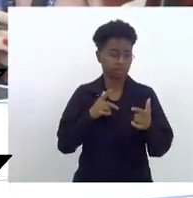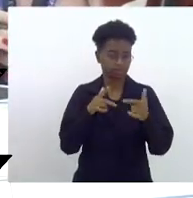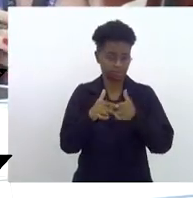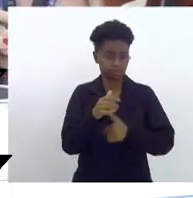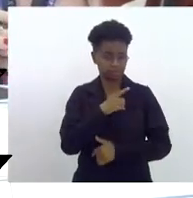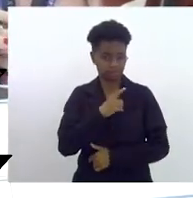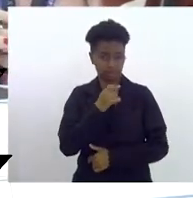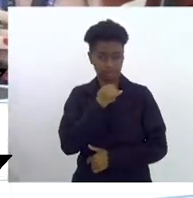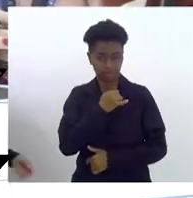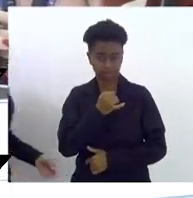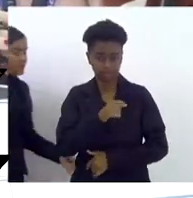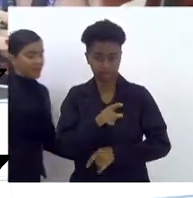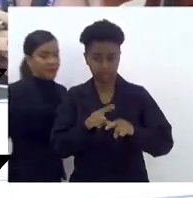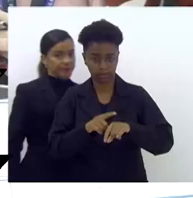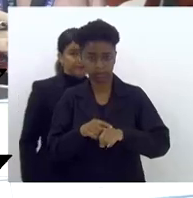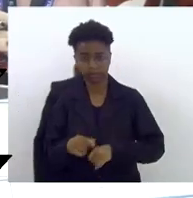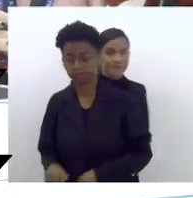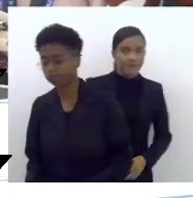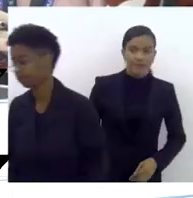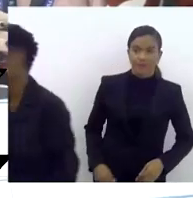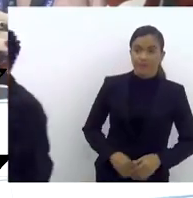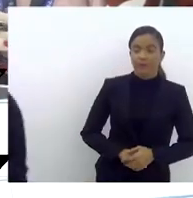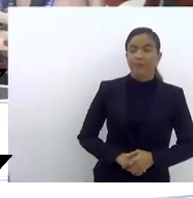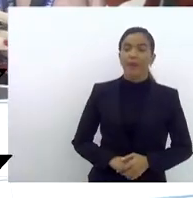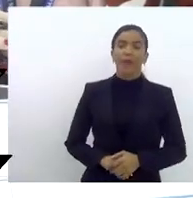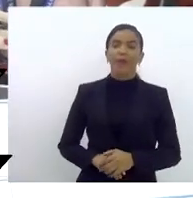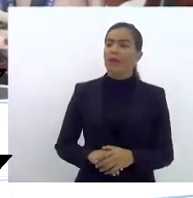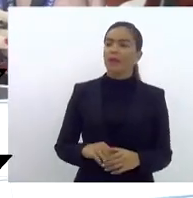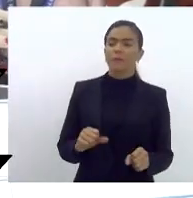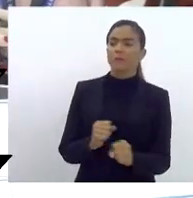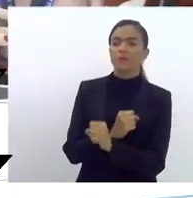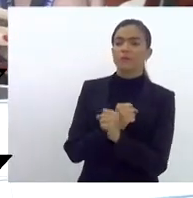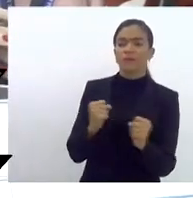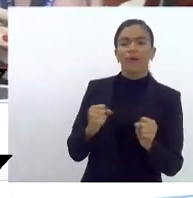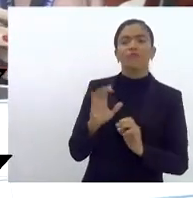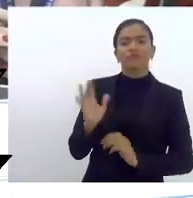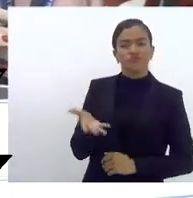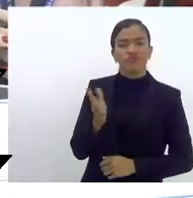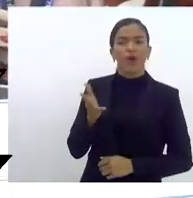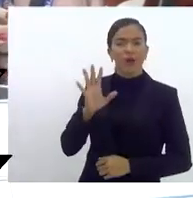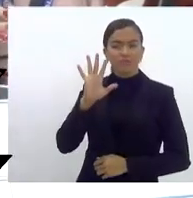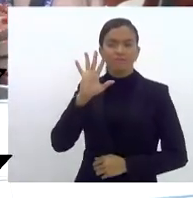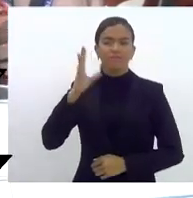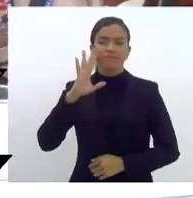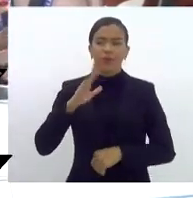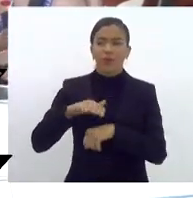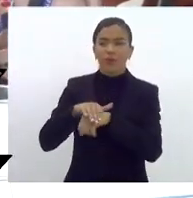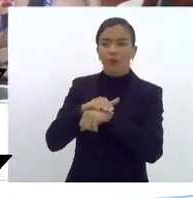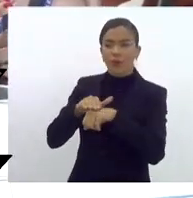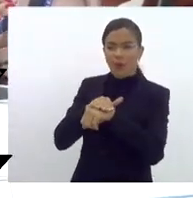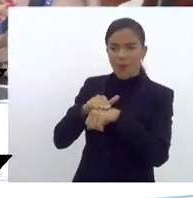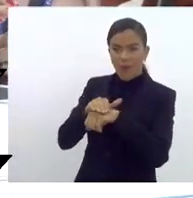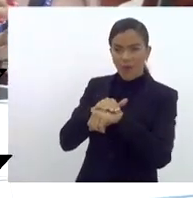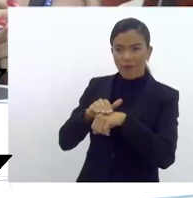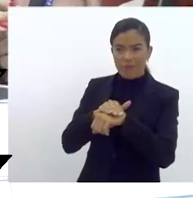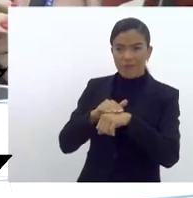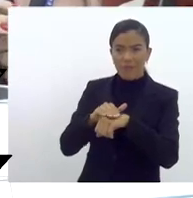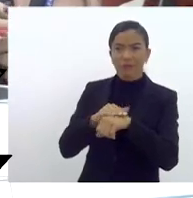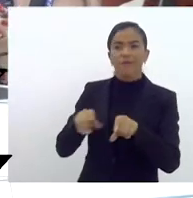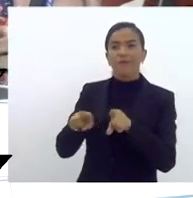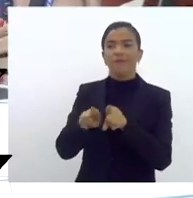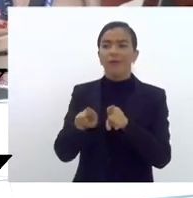assim para não correr inclusive na impossibilidade eu já tratei de conversar com o governador inclusive